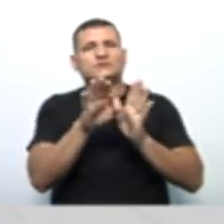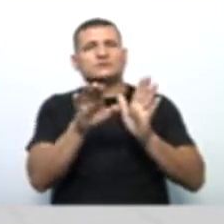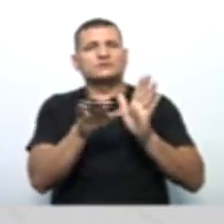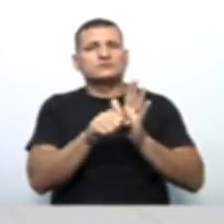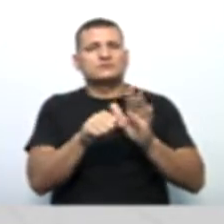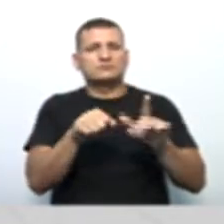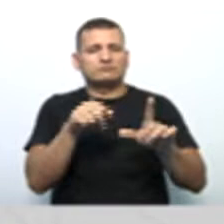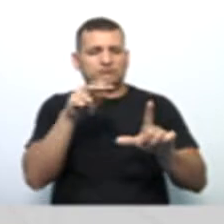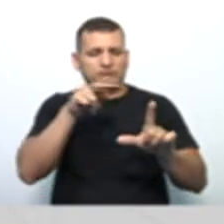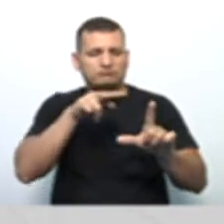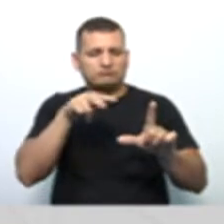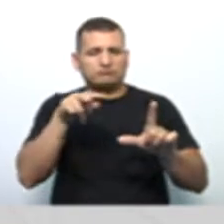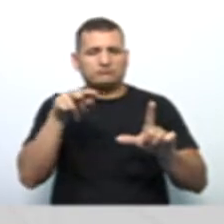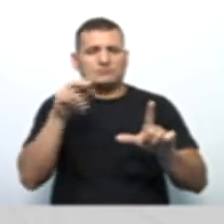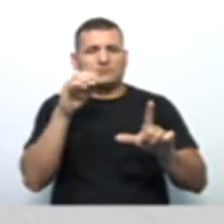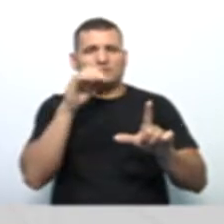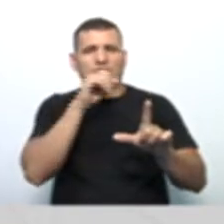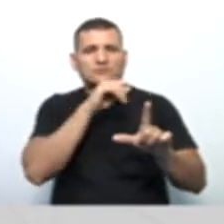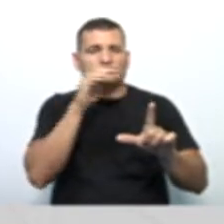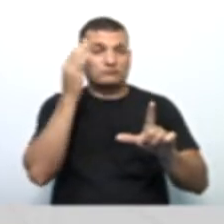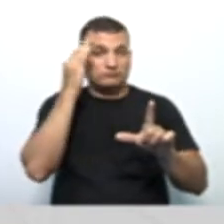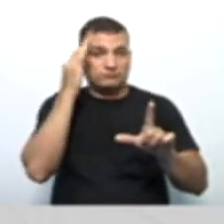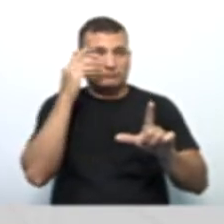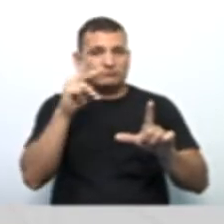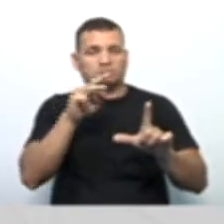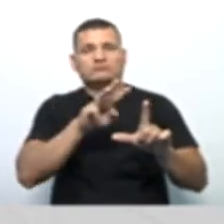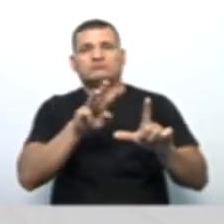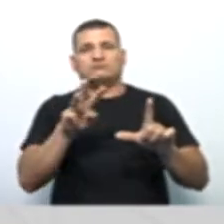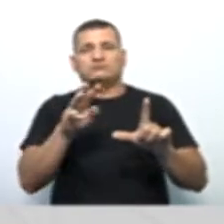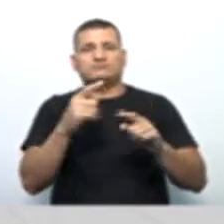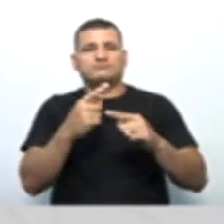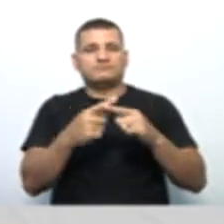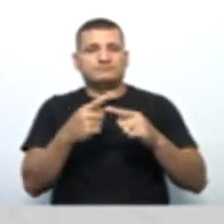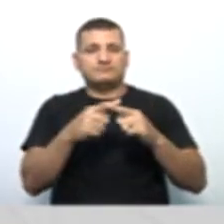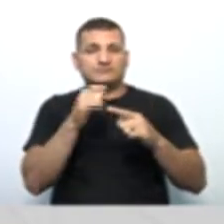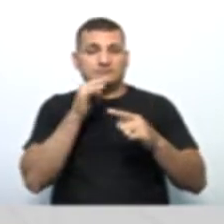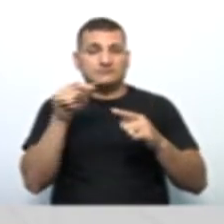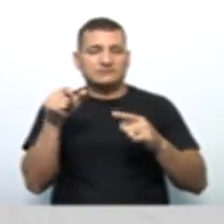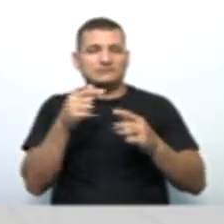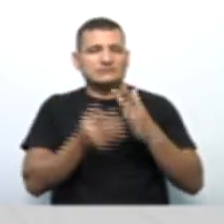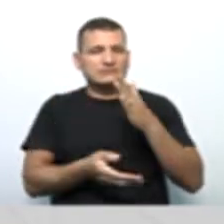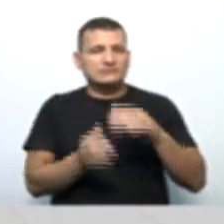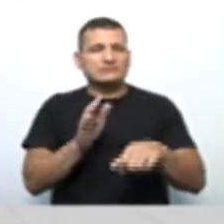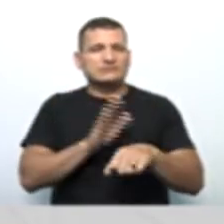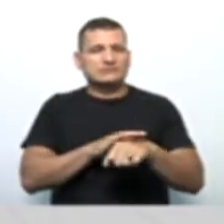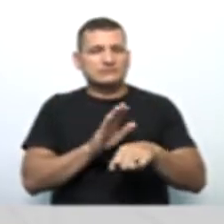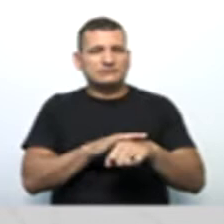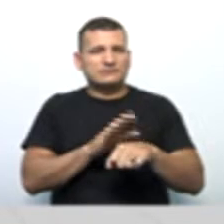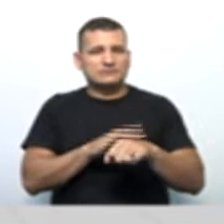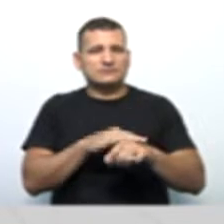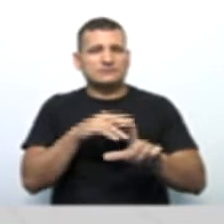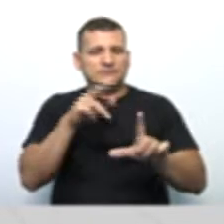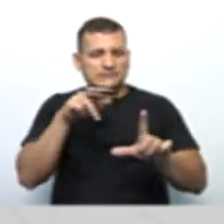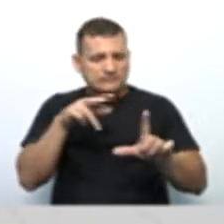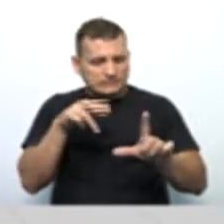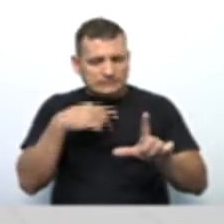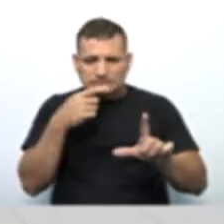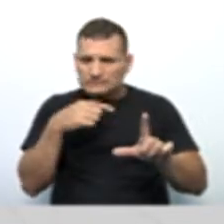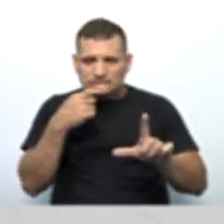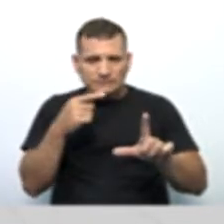rápida para poder entender o site ele precisa perder muito tempo lá ele vai se cansar